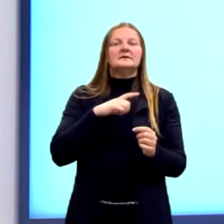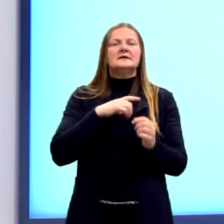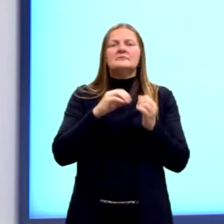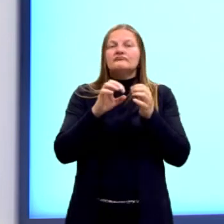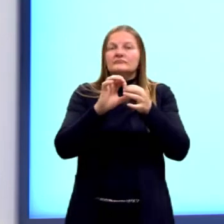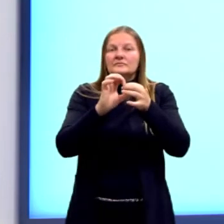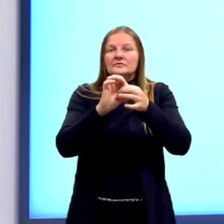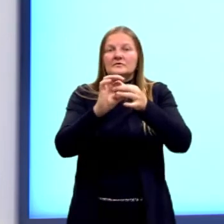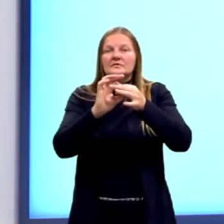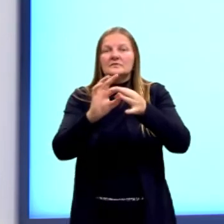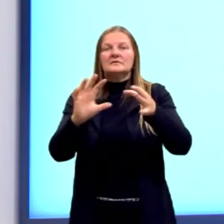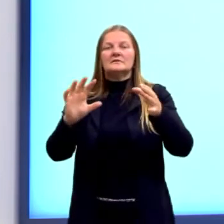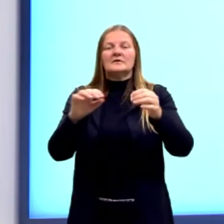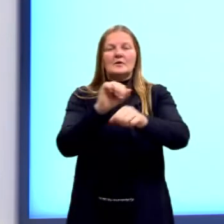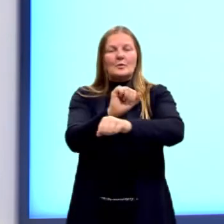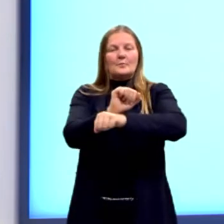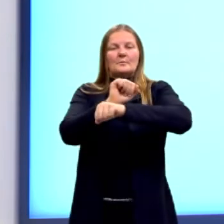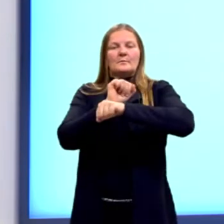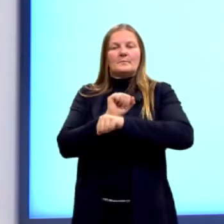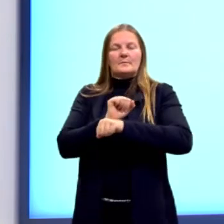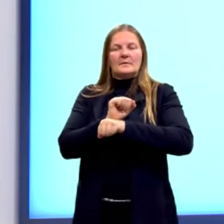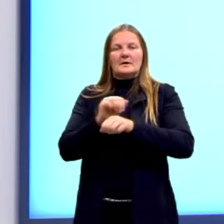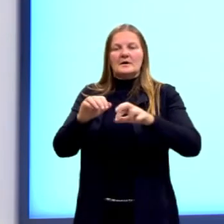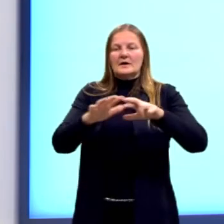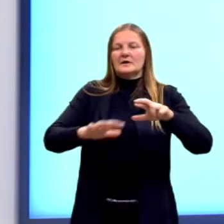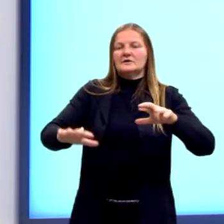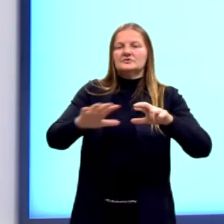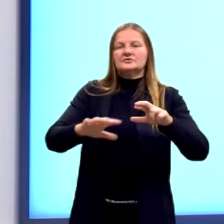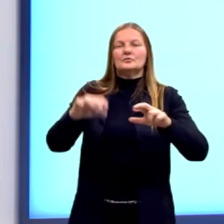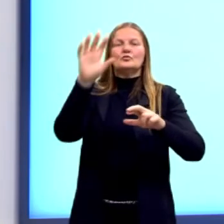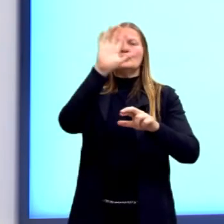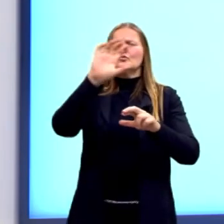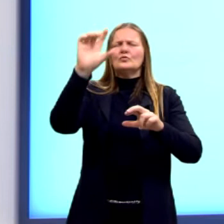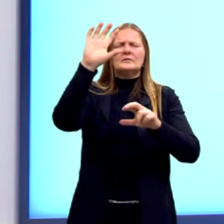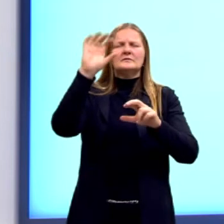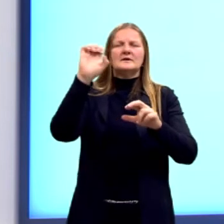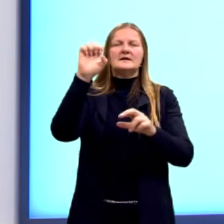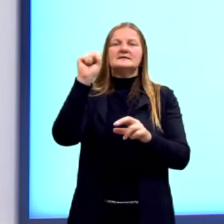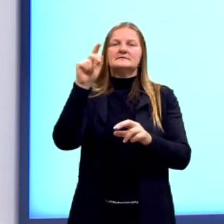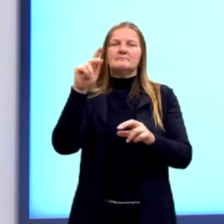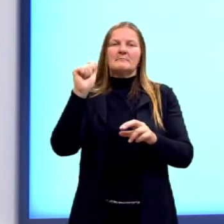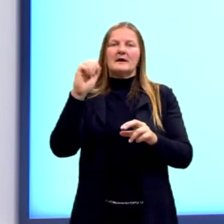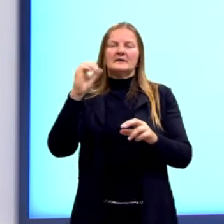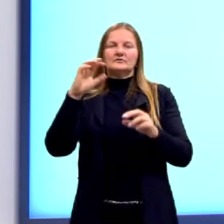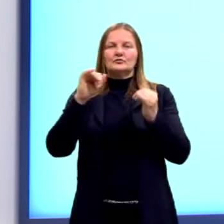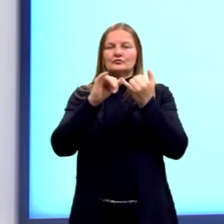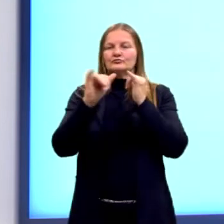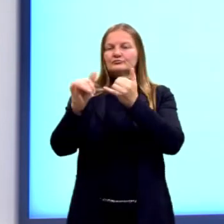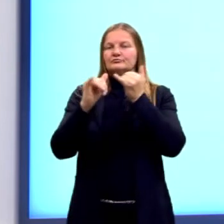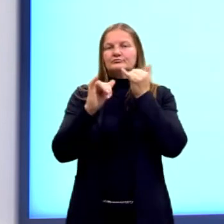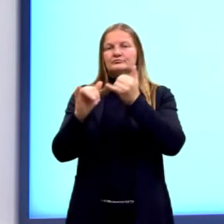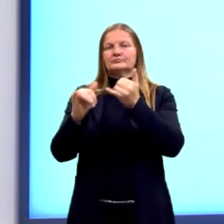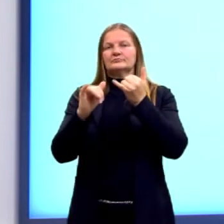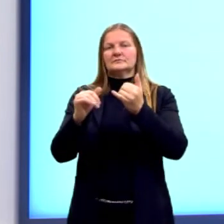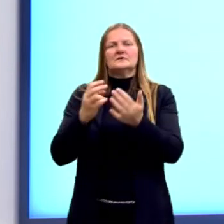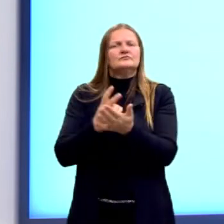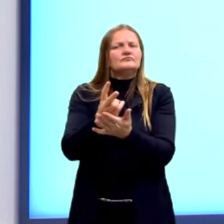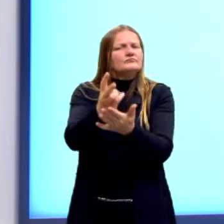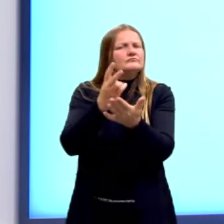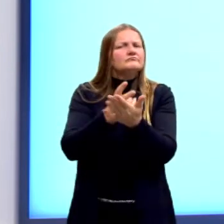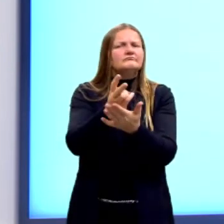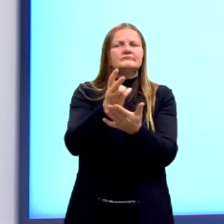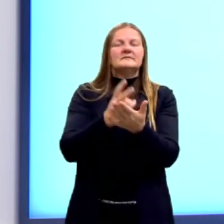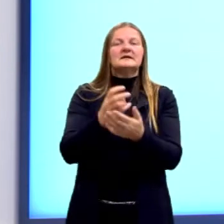Então a partir do repouso em uma região do espaço onde o campo elétrico é uniforme e constante